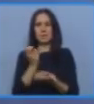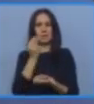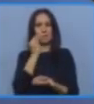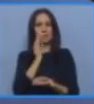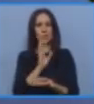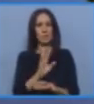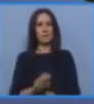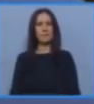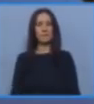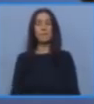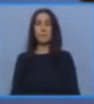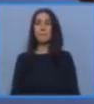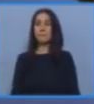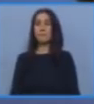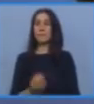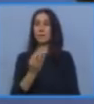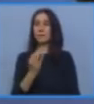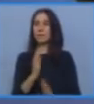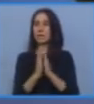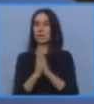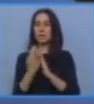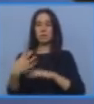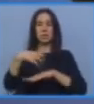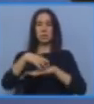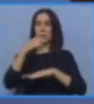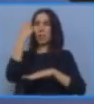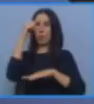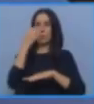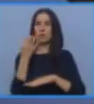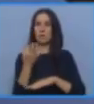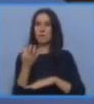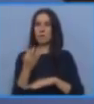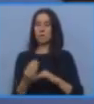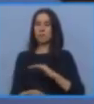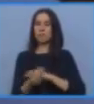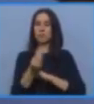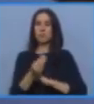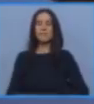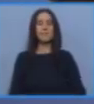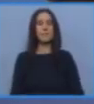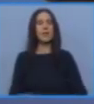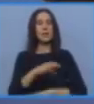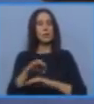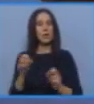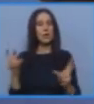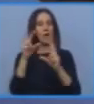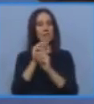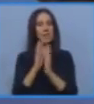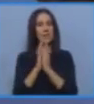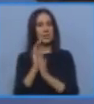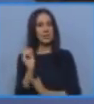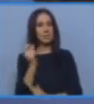própria. É uma igreja única nesse sentido, portanto... Das primeiras da nova arquitetura religiosa. Da nova arquitetura